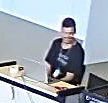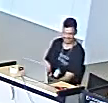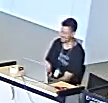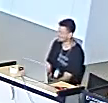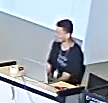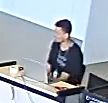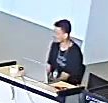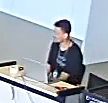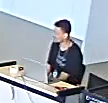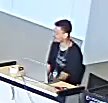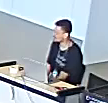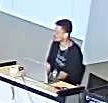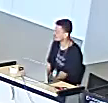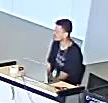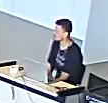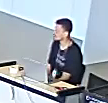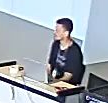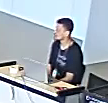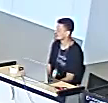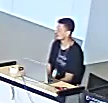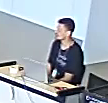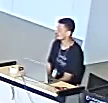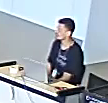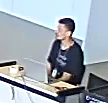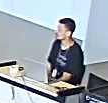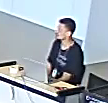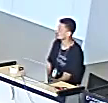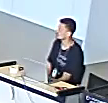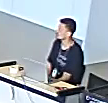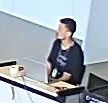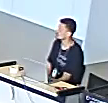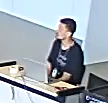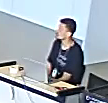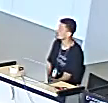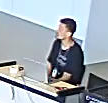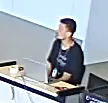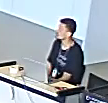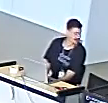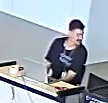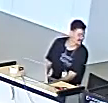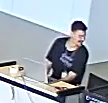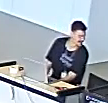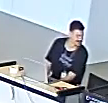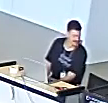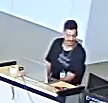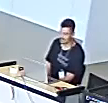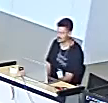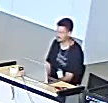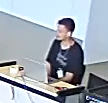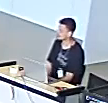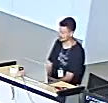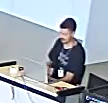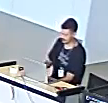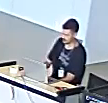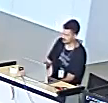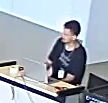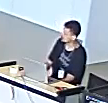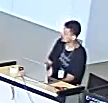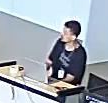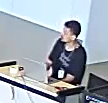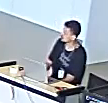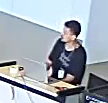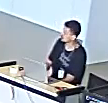agora a Newton Barreto dos Santos, presidente da Associação Mineira de Defesa dos Direitos das Pessoas com